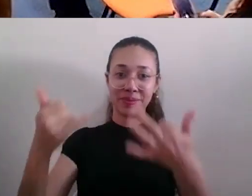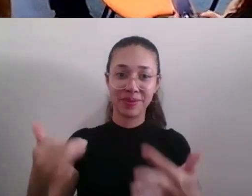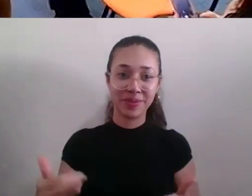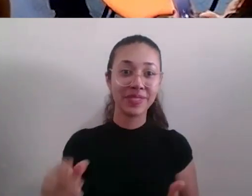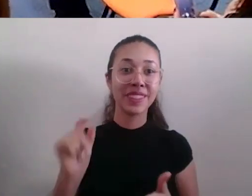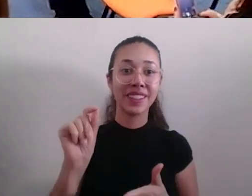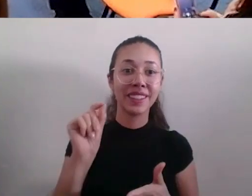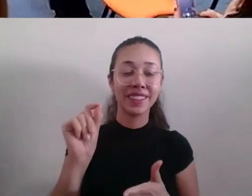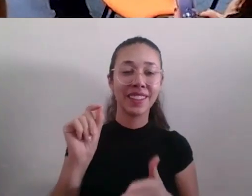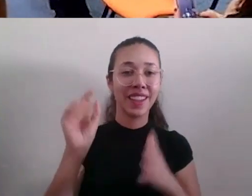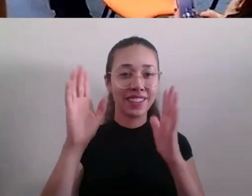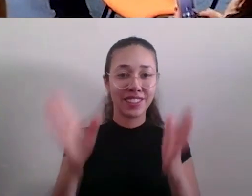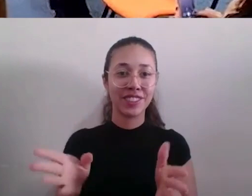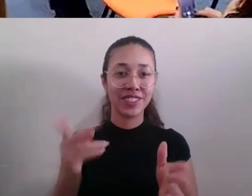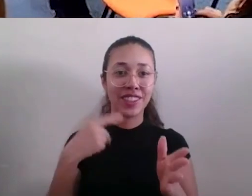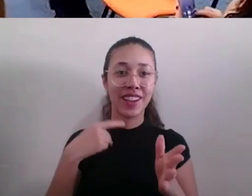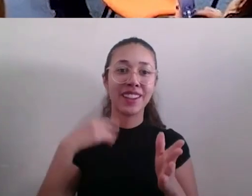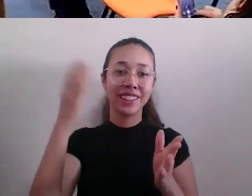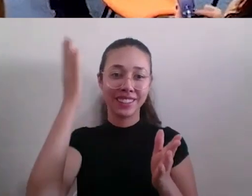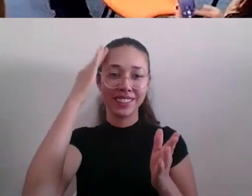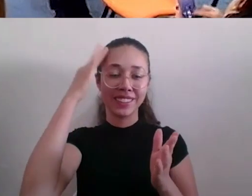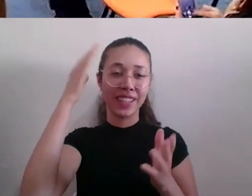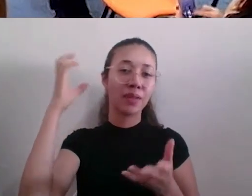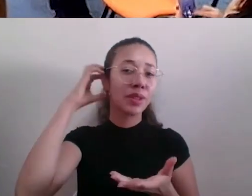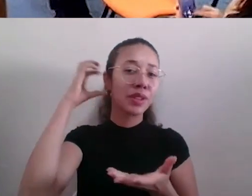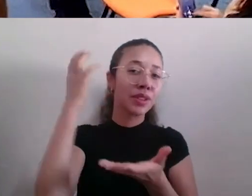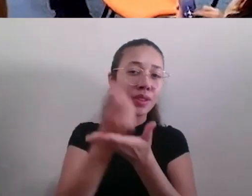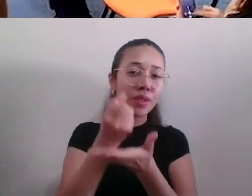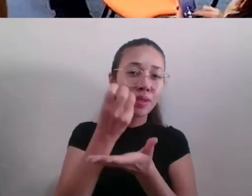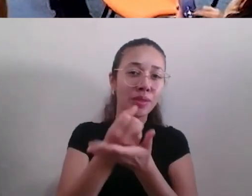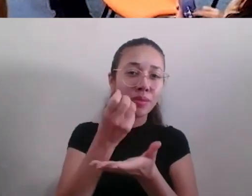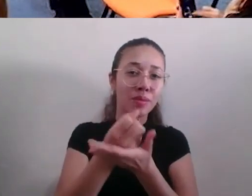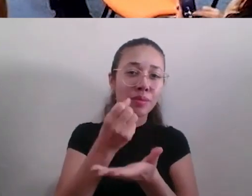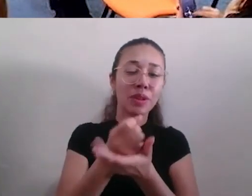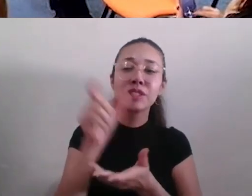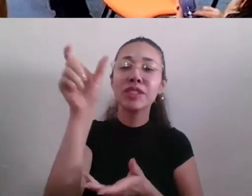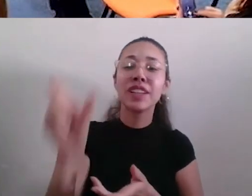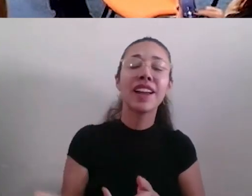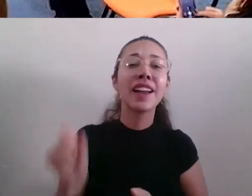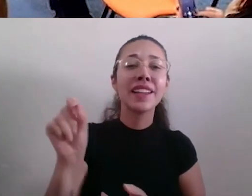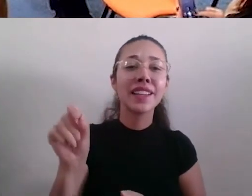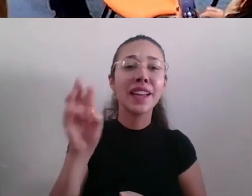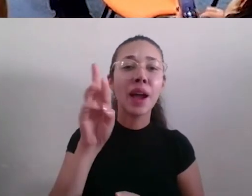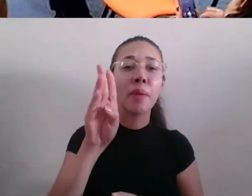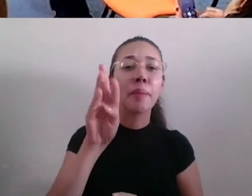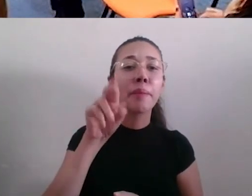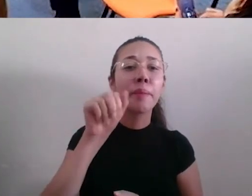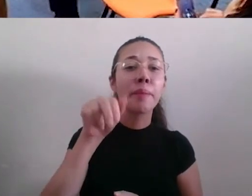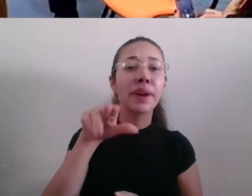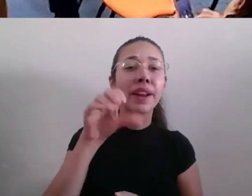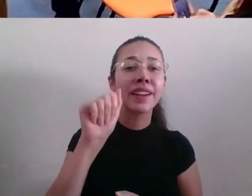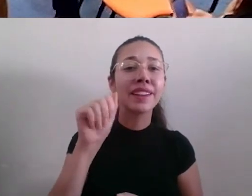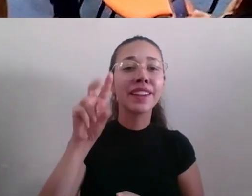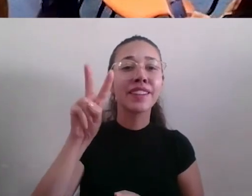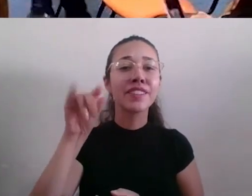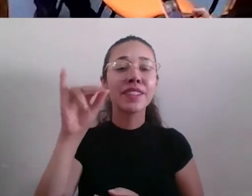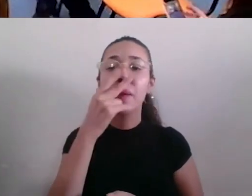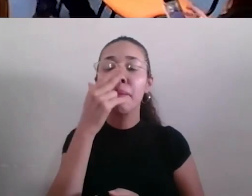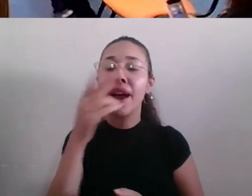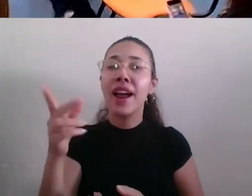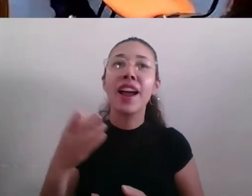quem já ouviu os podcasts da Rádio Novelo tem a impressão que a Branca Viana é a nossa grande amiga de infância, né?